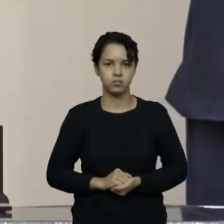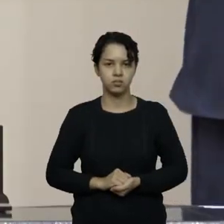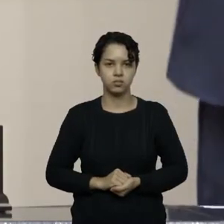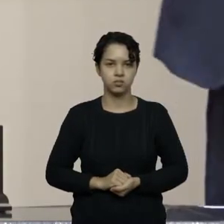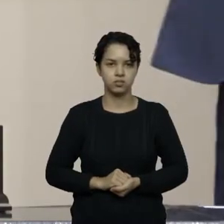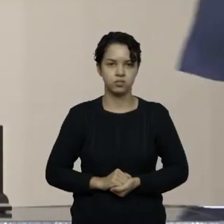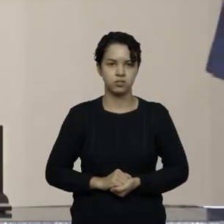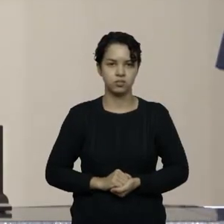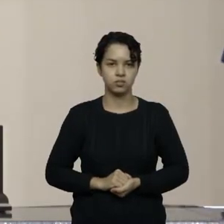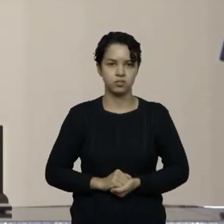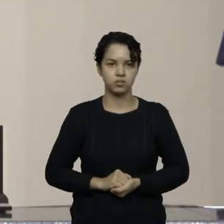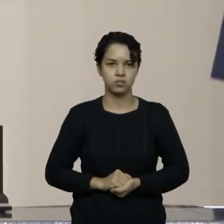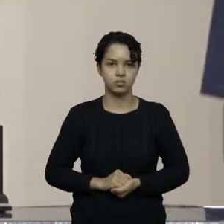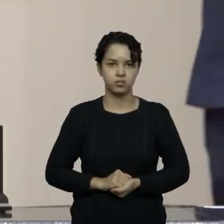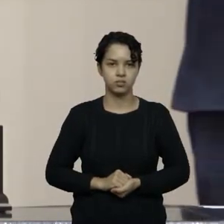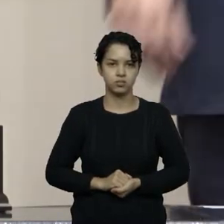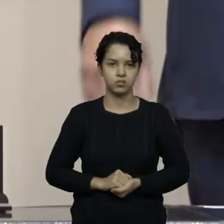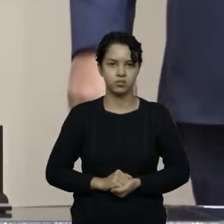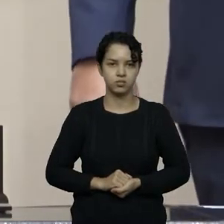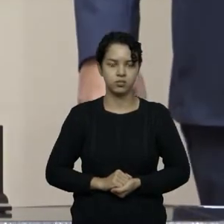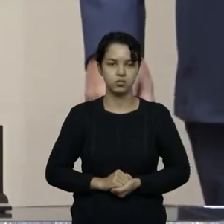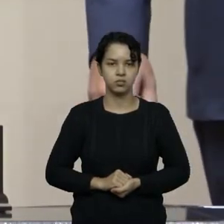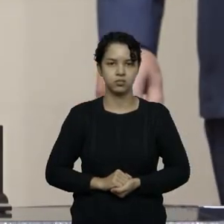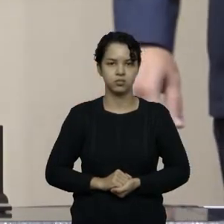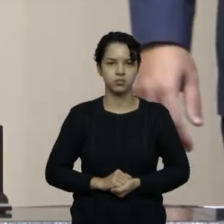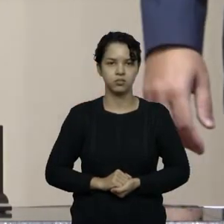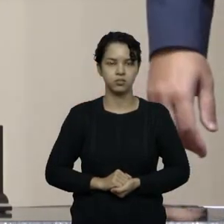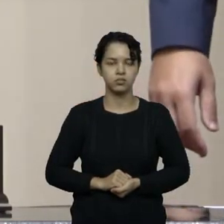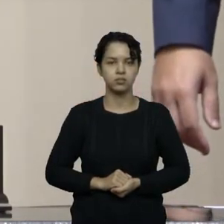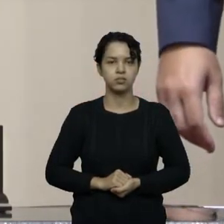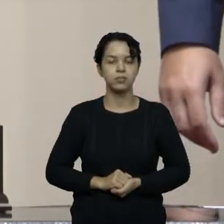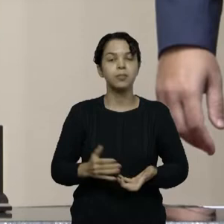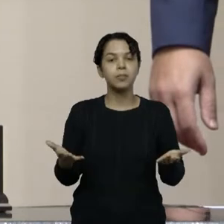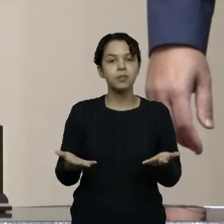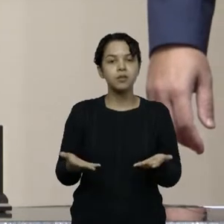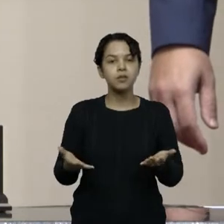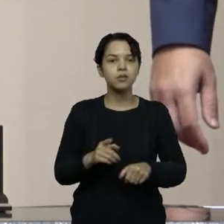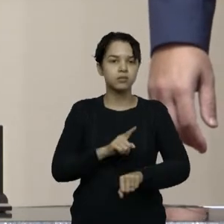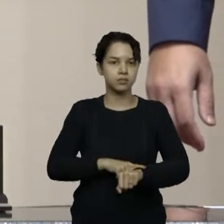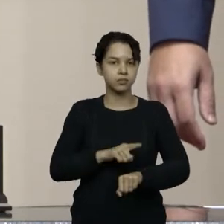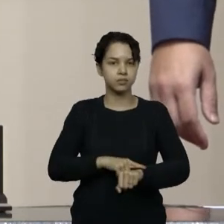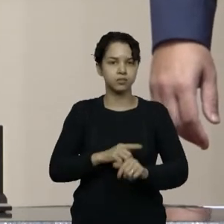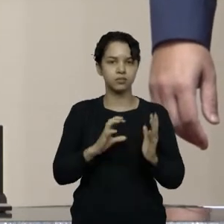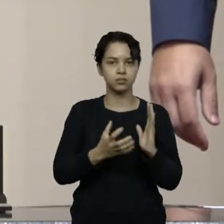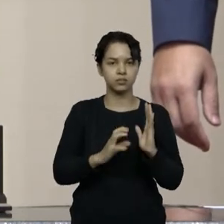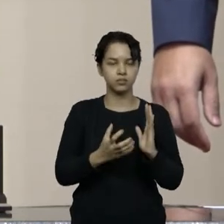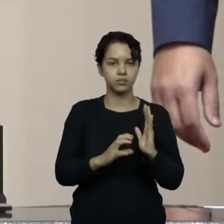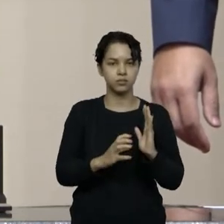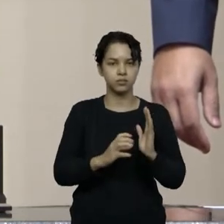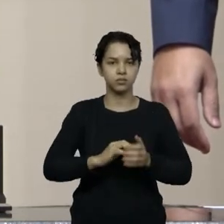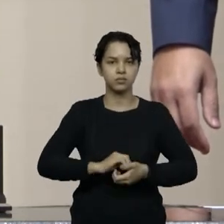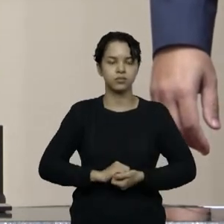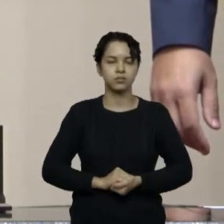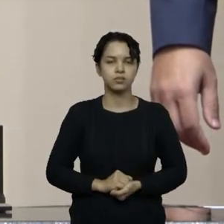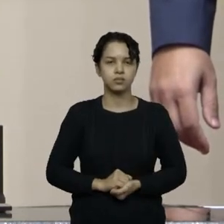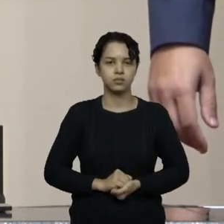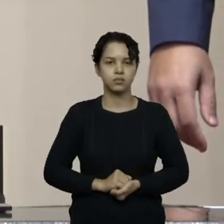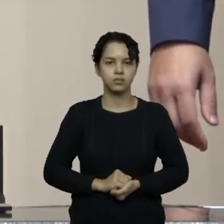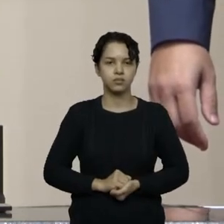Vou ver sim e do horário destinado aos partidos políticos